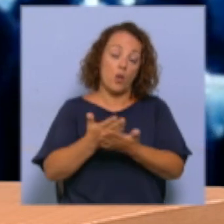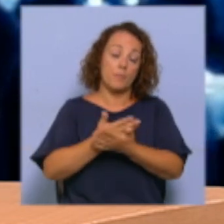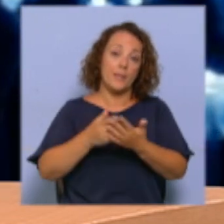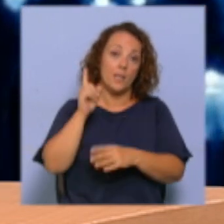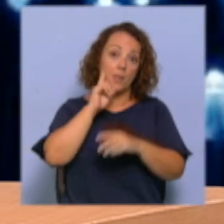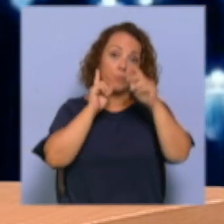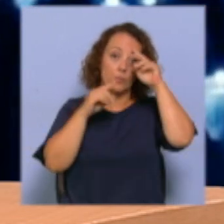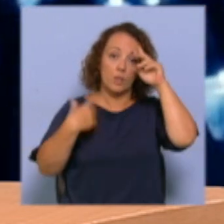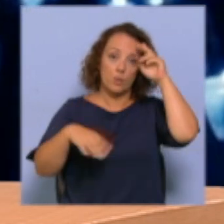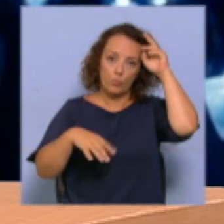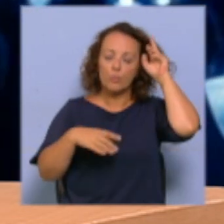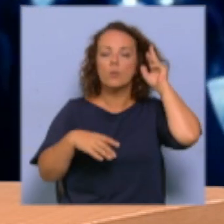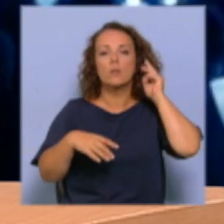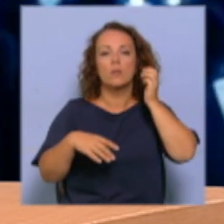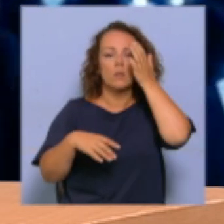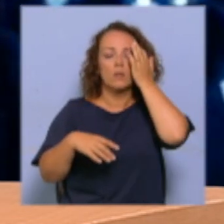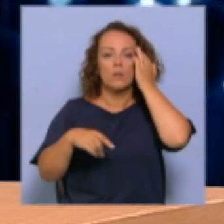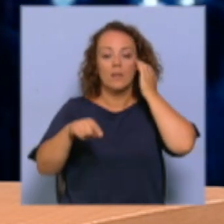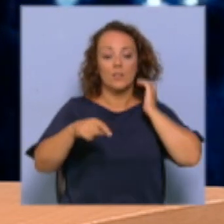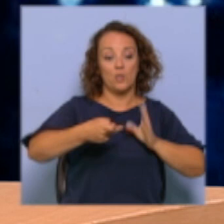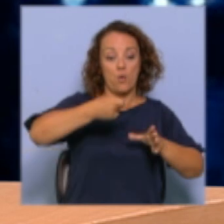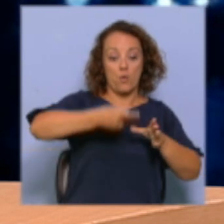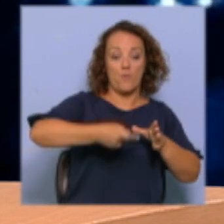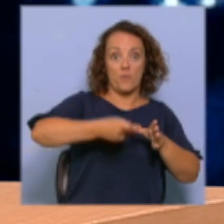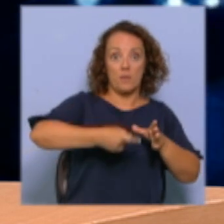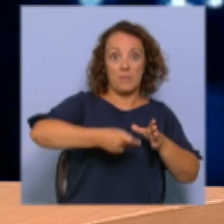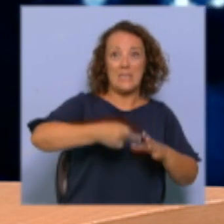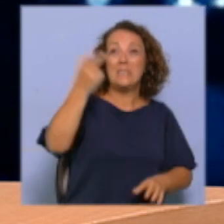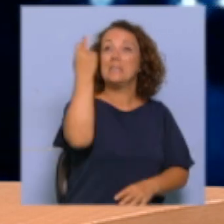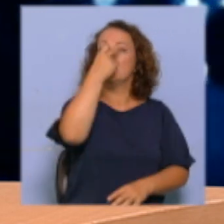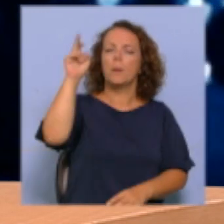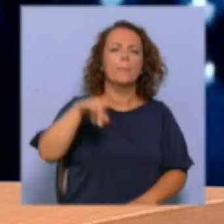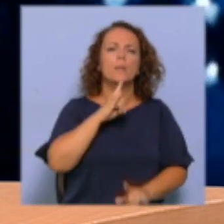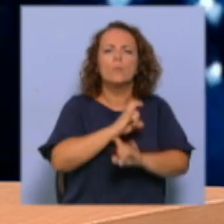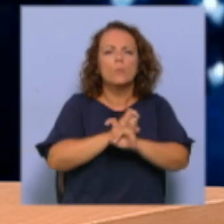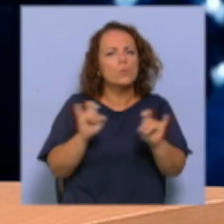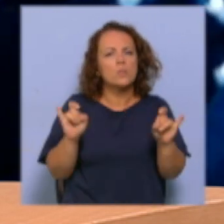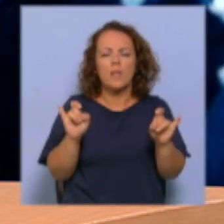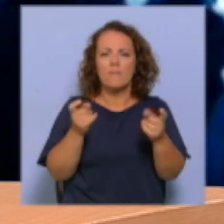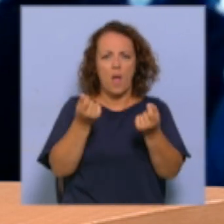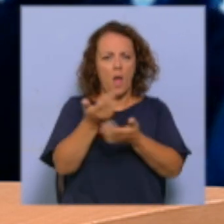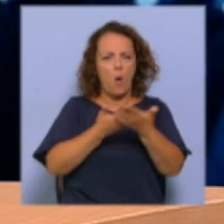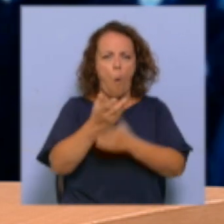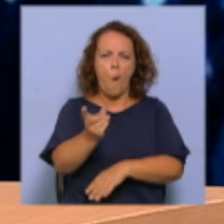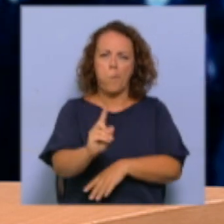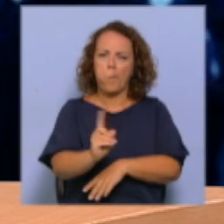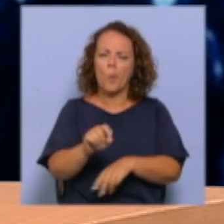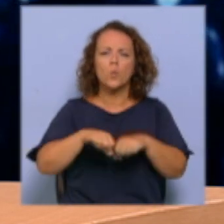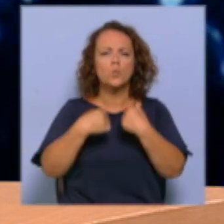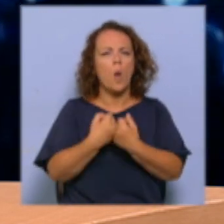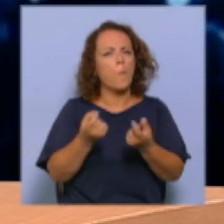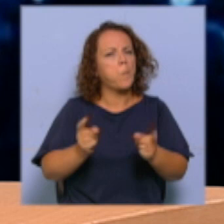aqui muito sério, o confinamento ad eternum é impossível. É impossível economicamente, é impossível